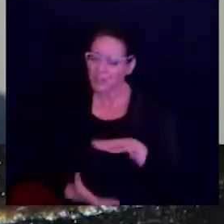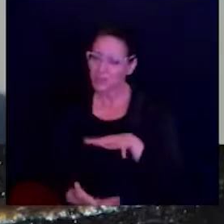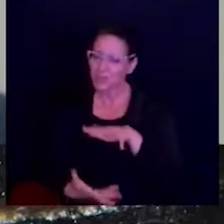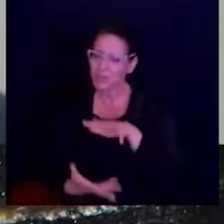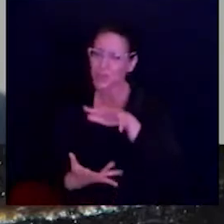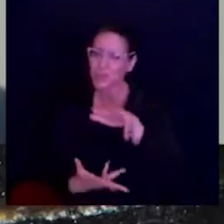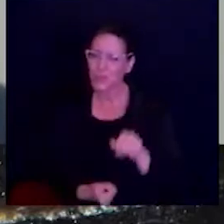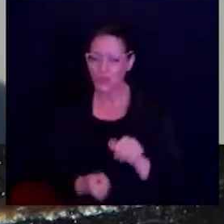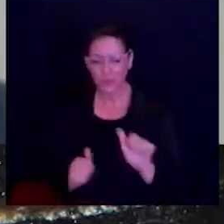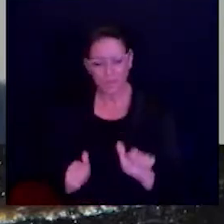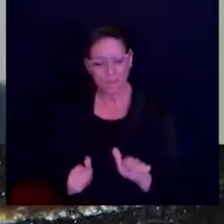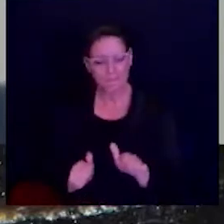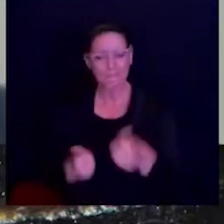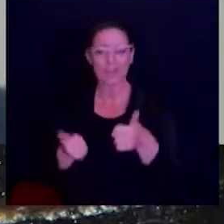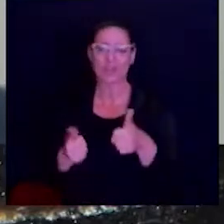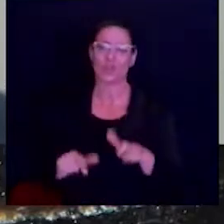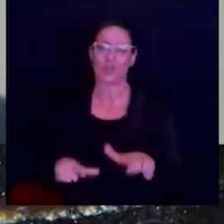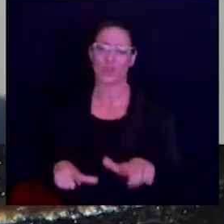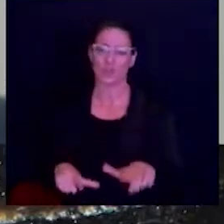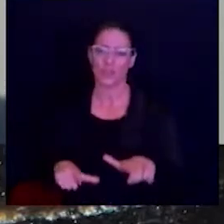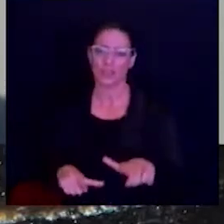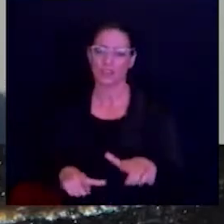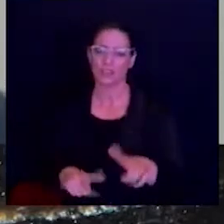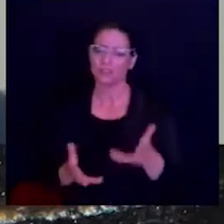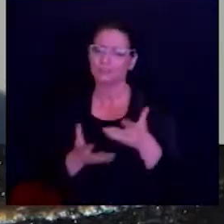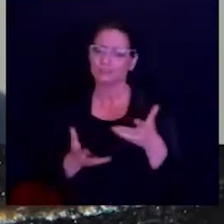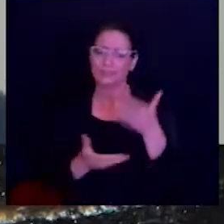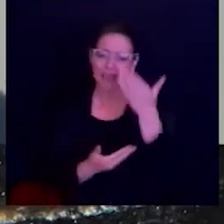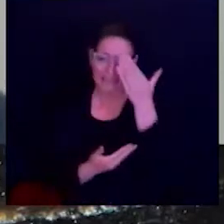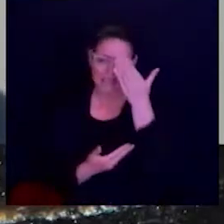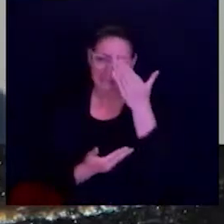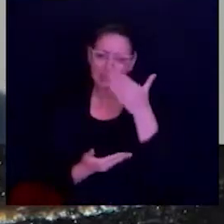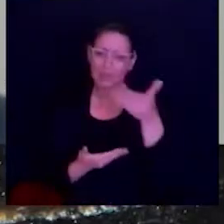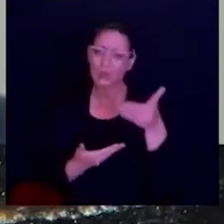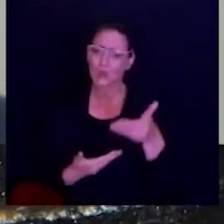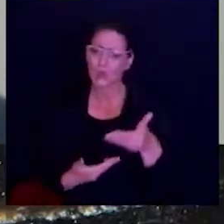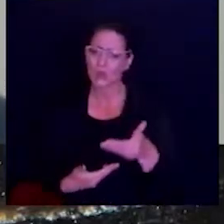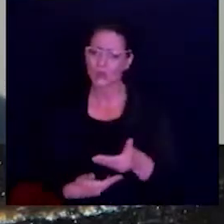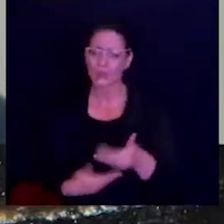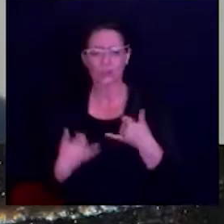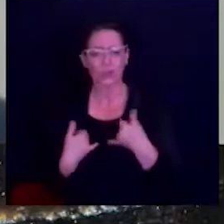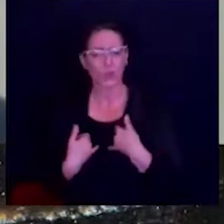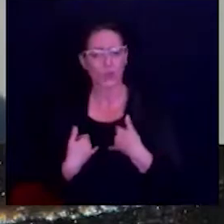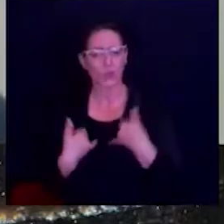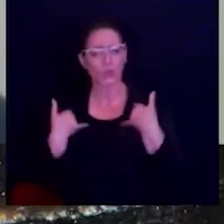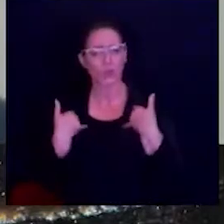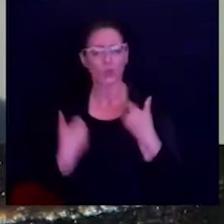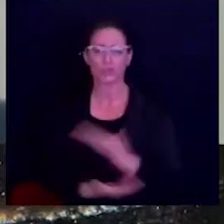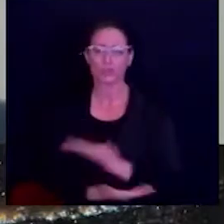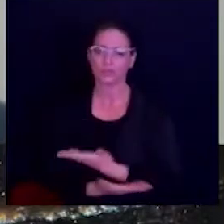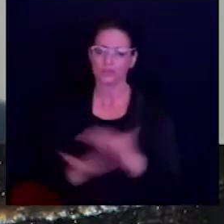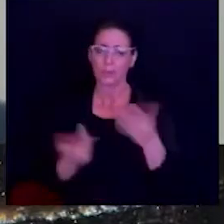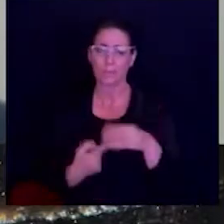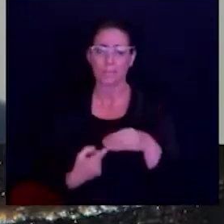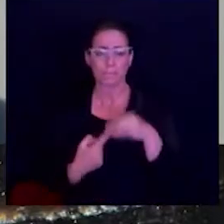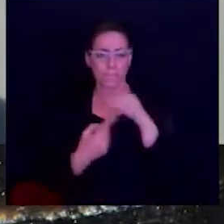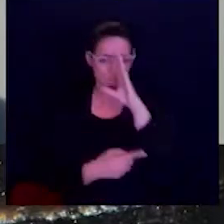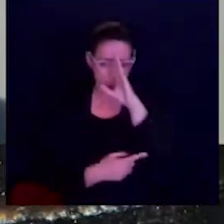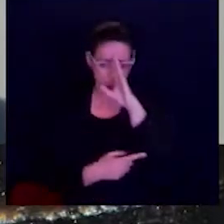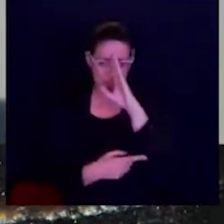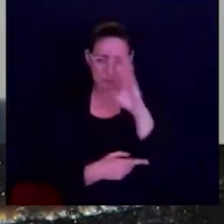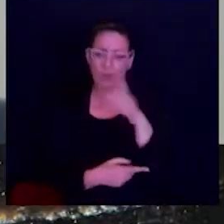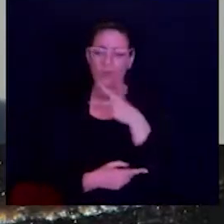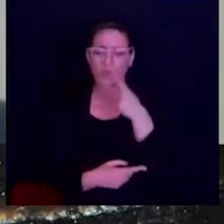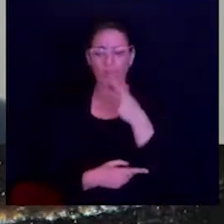para todos nós. Gostaria muito, novamente, de agradecer o convite. Tenho muito orgulho de vocês e, principalmente, de chamar vocês